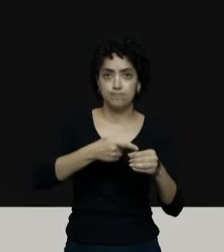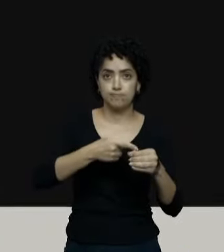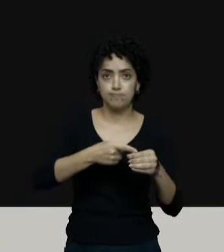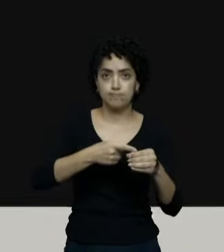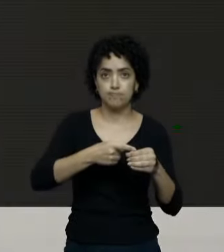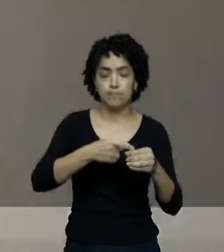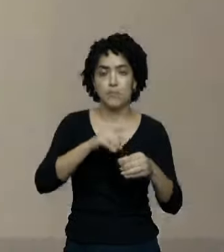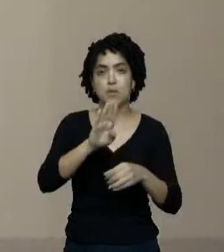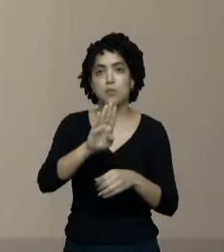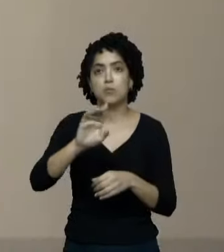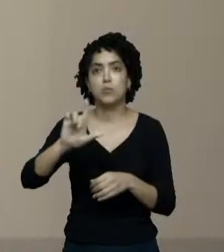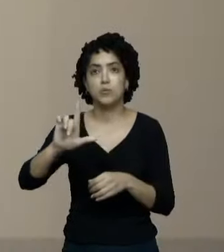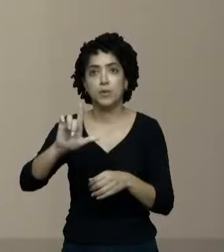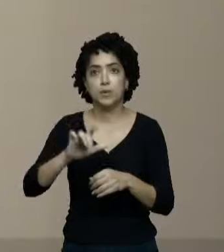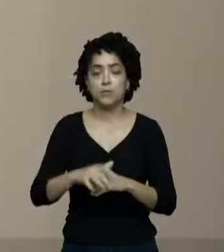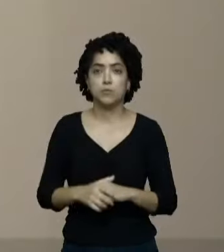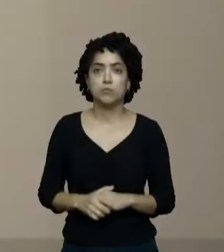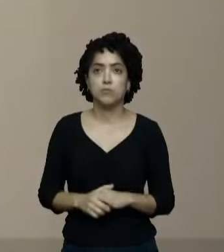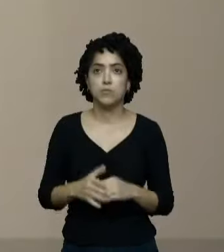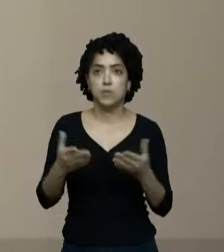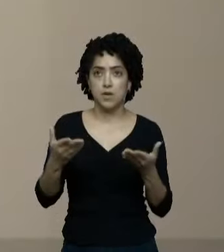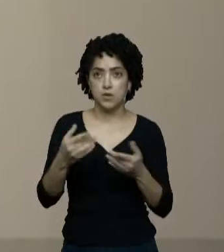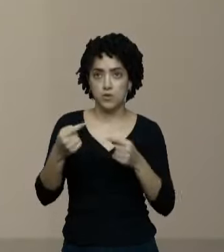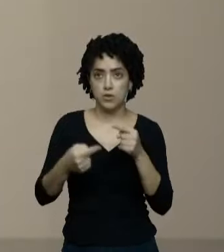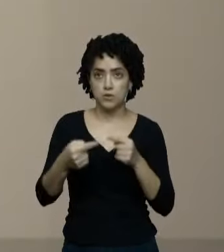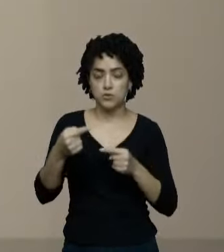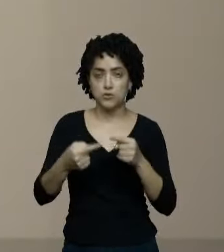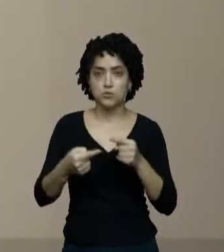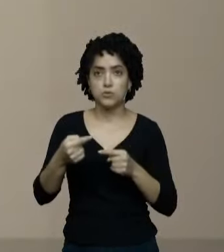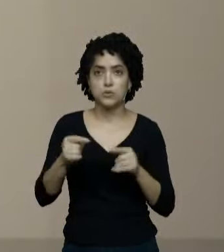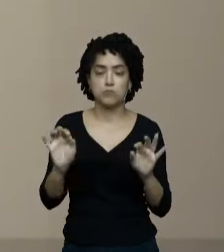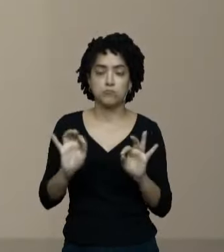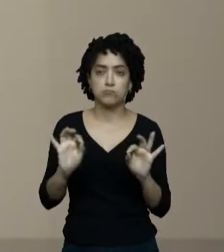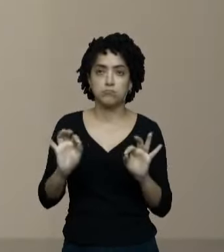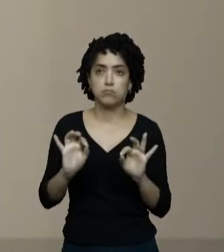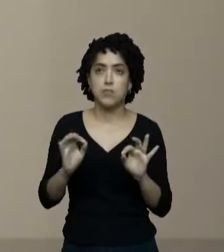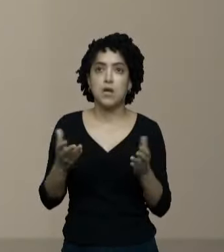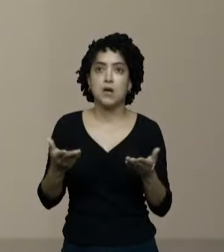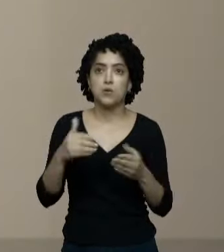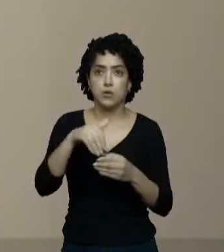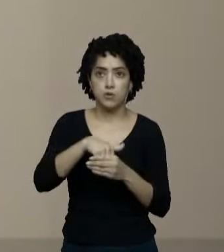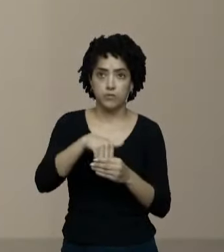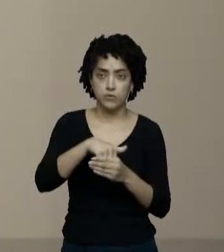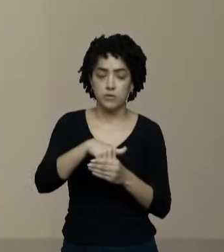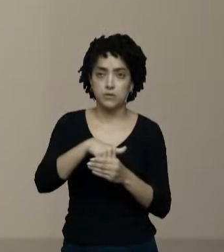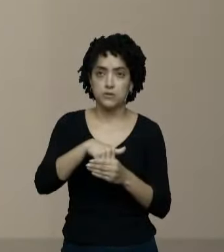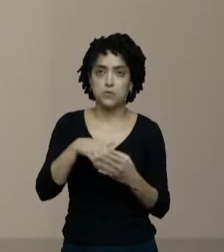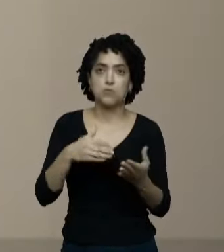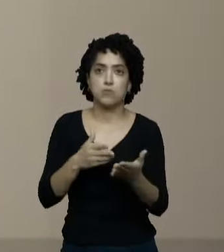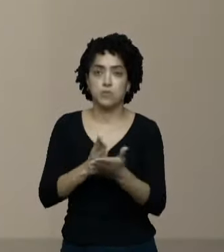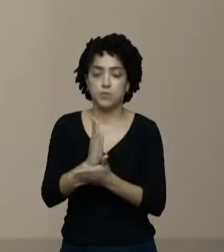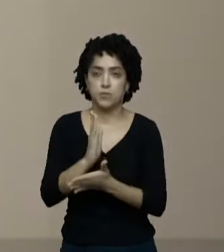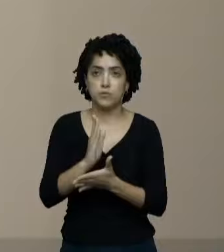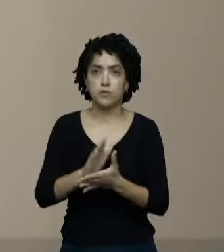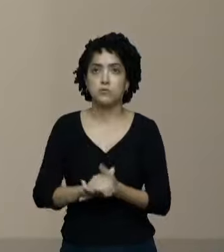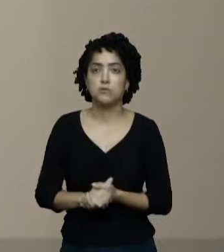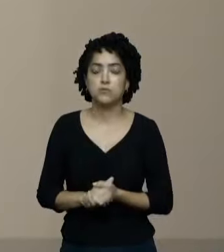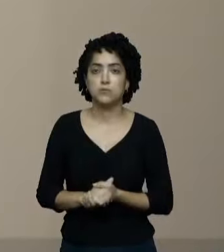Blumenau. Em discussão, não havendo quem queira discutir, em votação, aprovado.